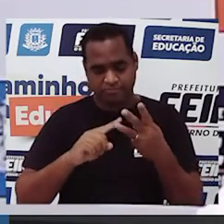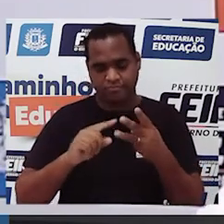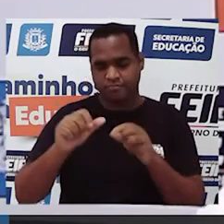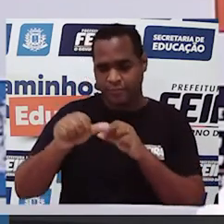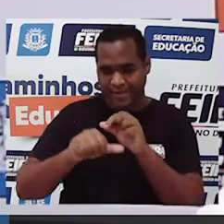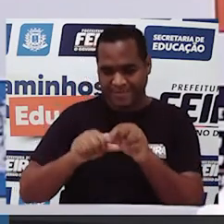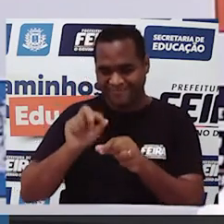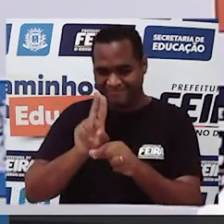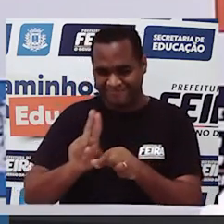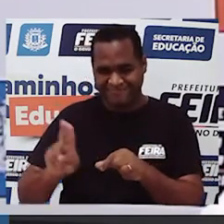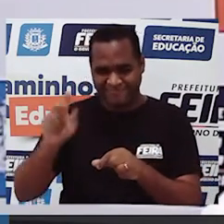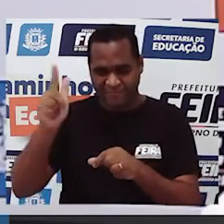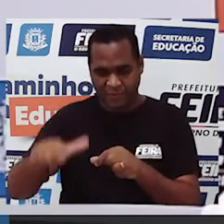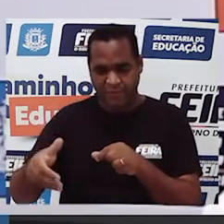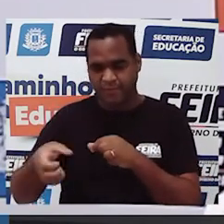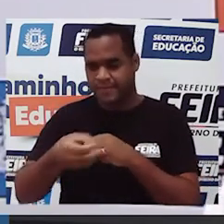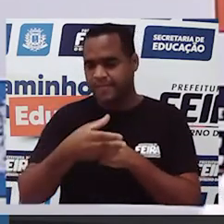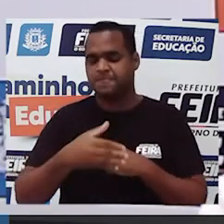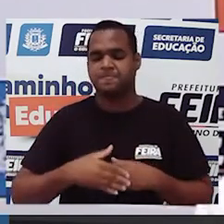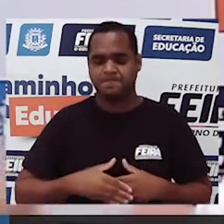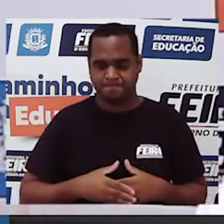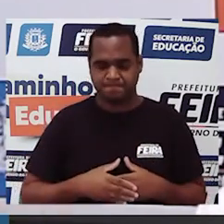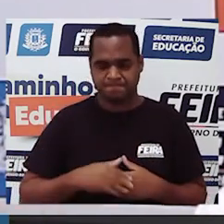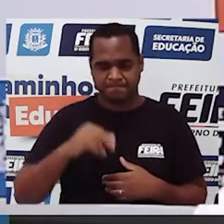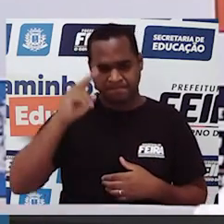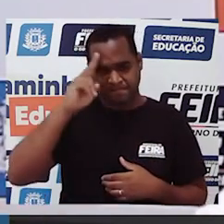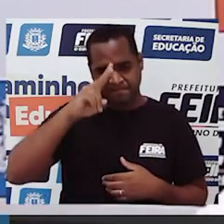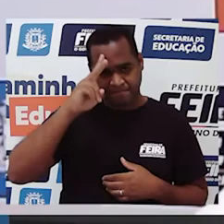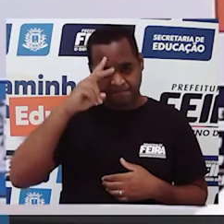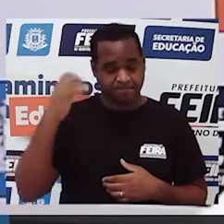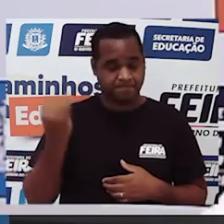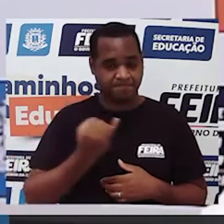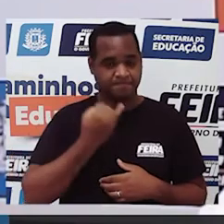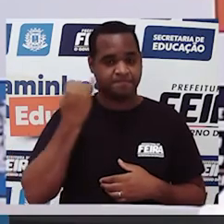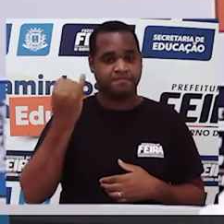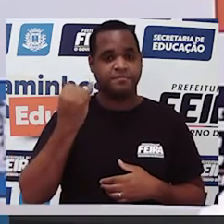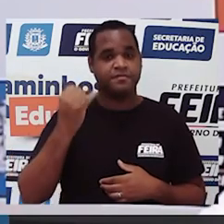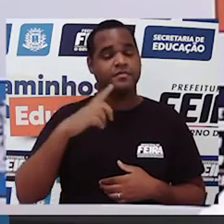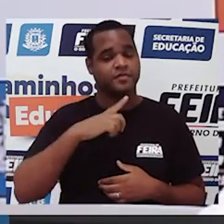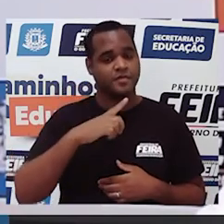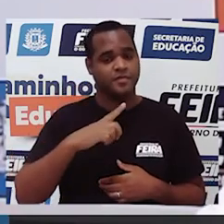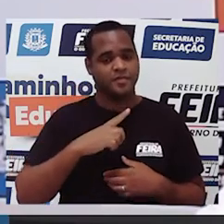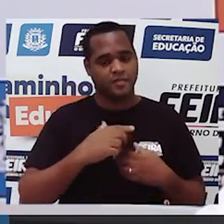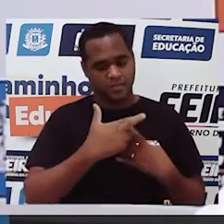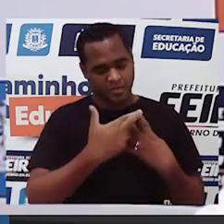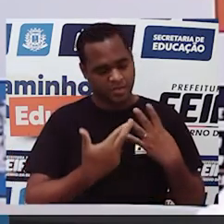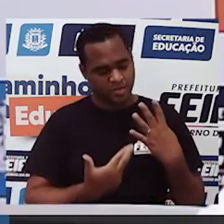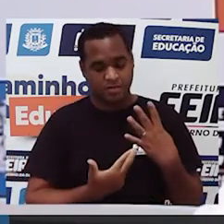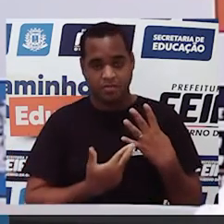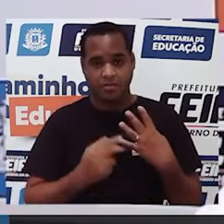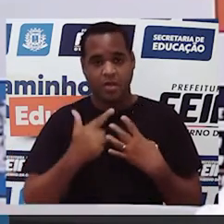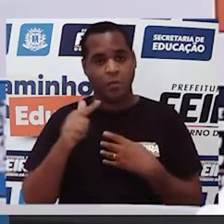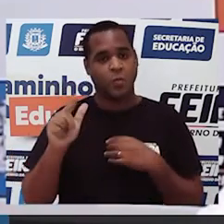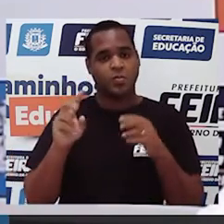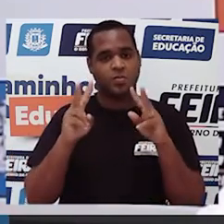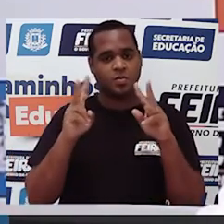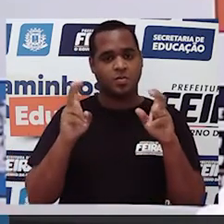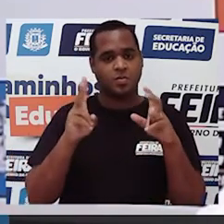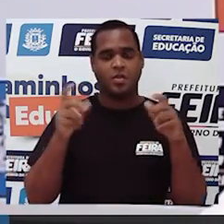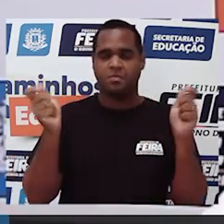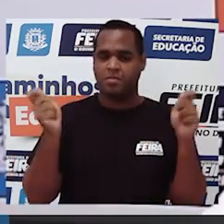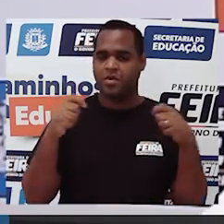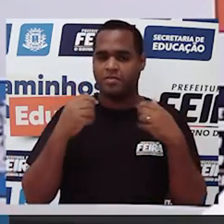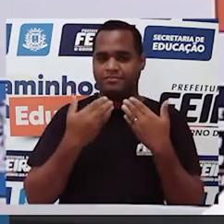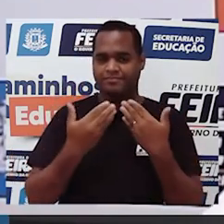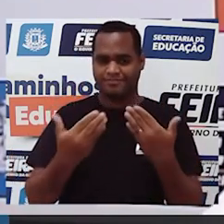Também lembrando que a gente viu que existem outros R's por aí, né? Outros recursos, outros temas que podem ser abordados em